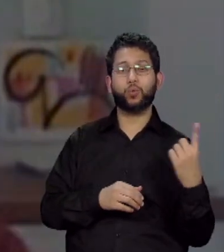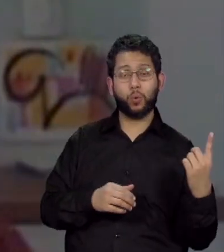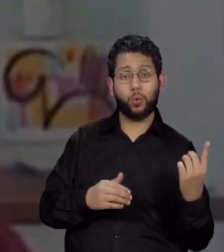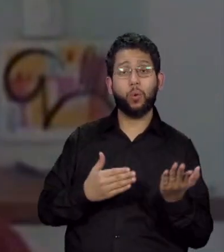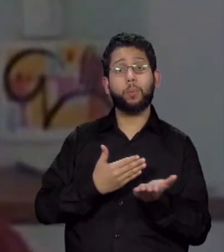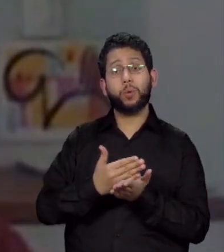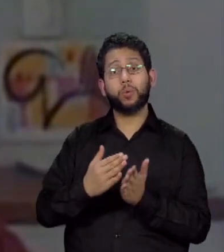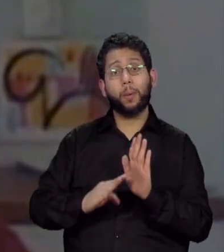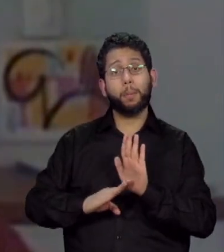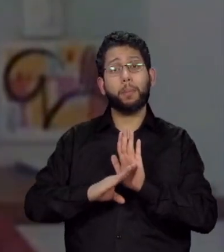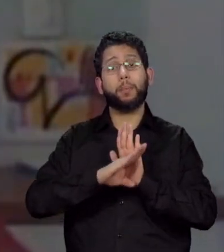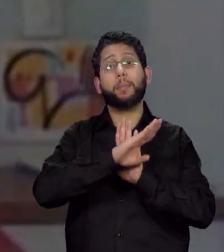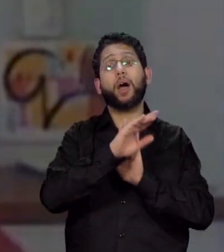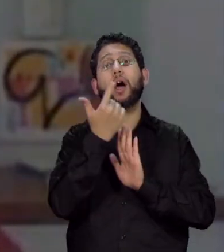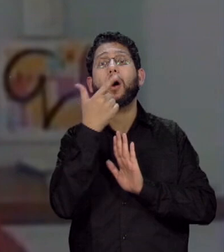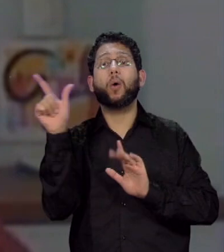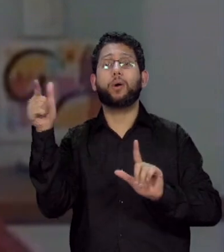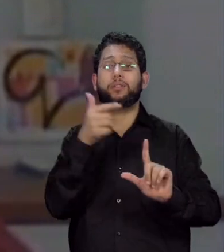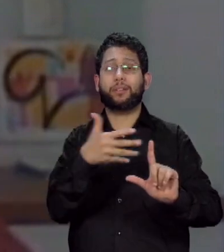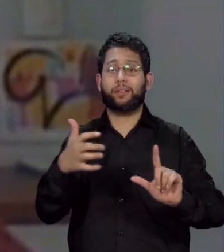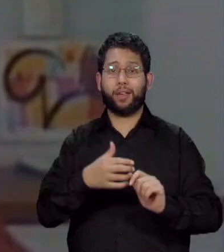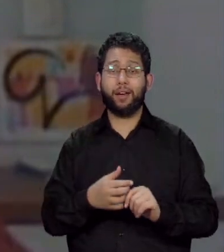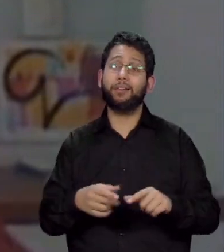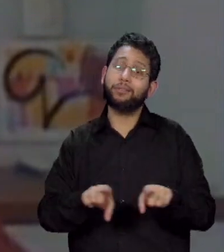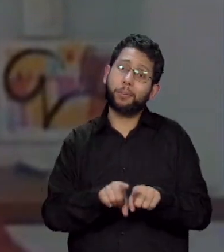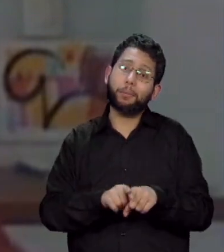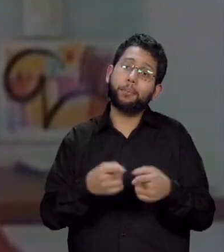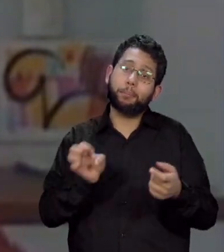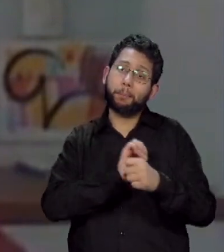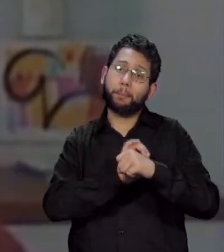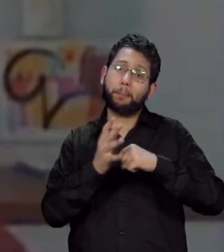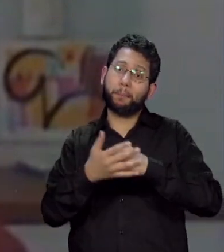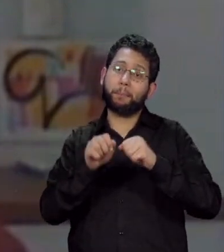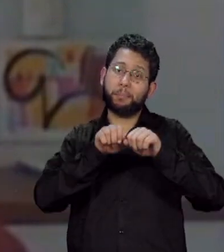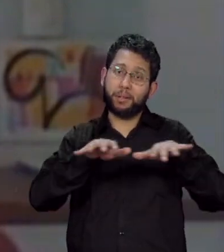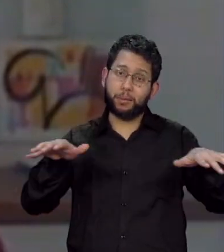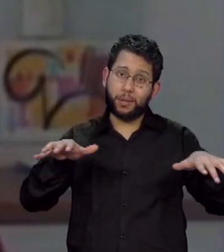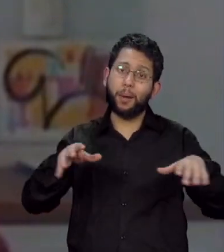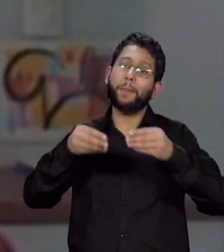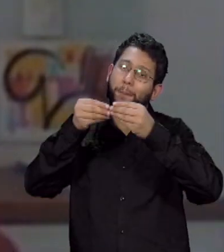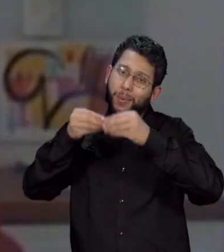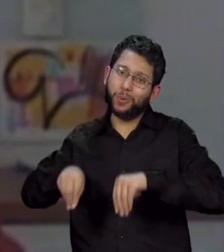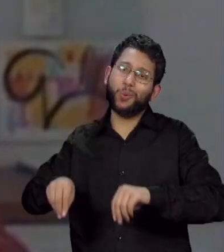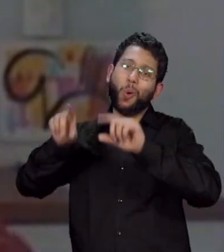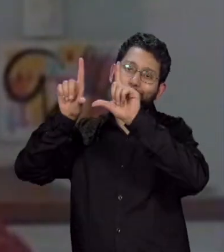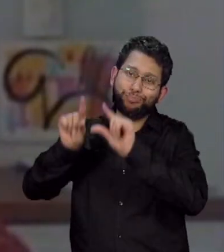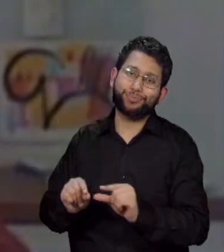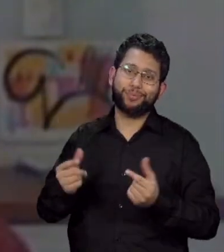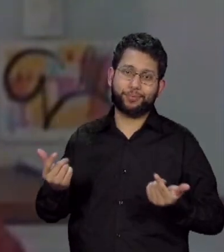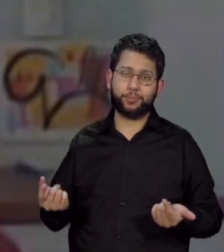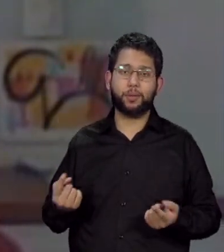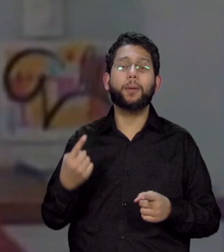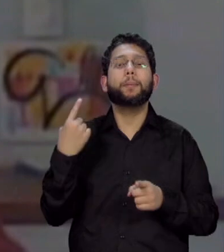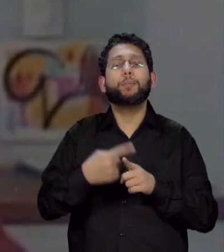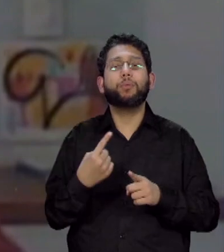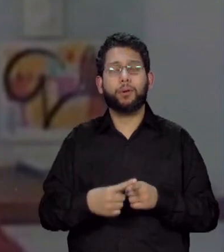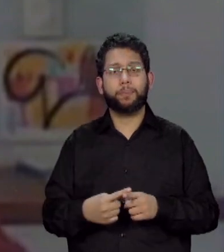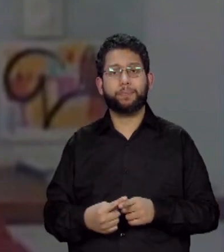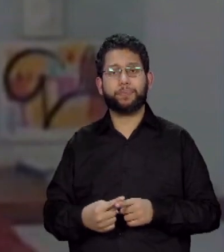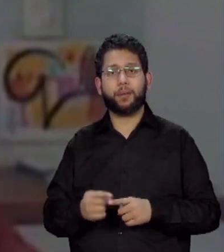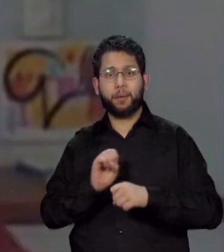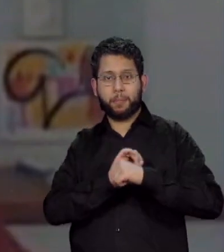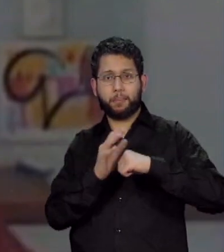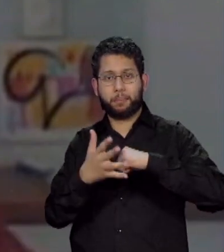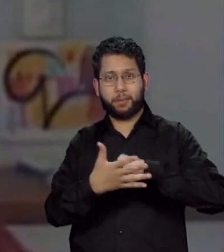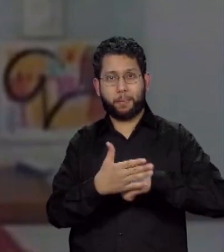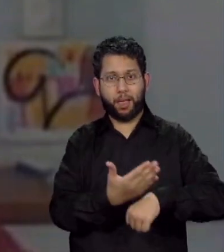foi acentuada por conta da pandemia, né? Por quê? Que por conta da pandemia, as obras que estavam